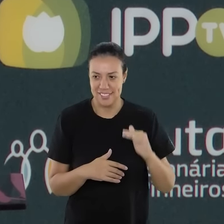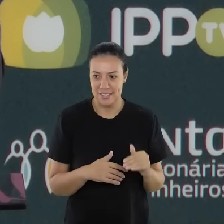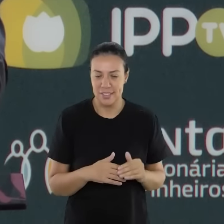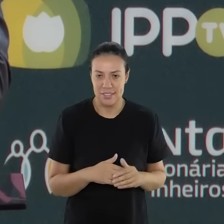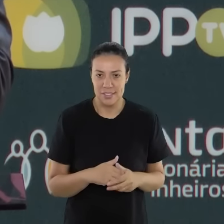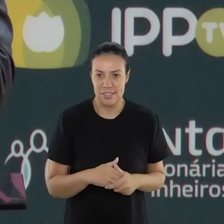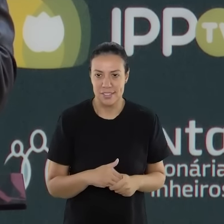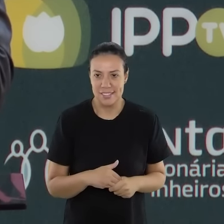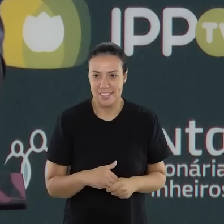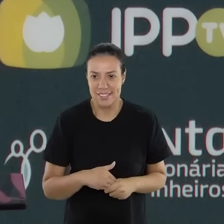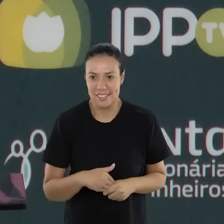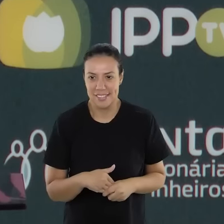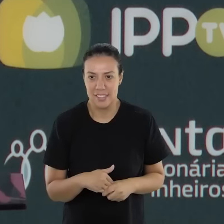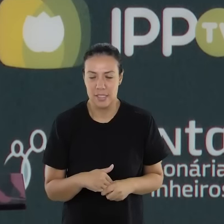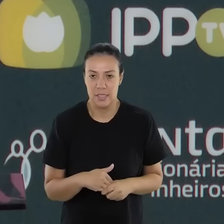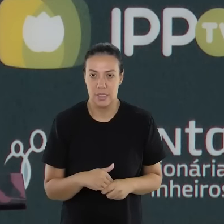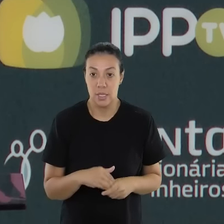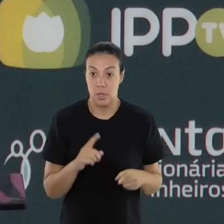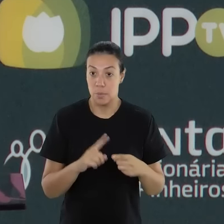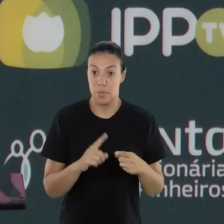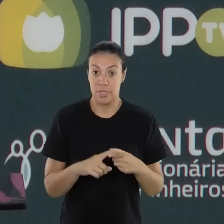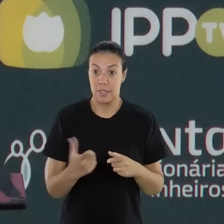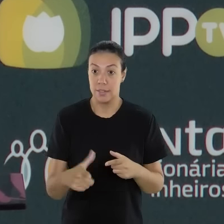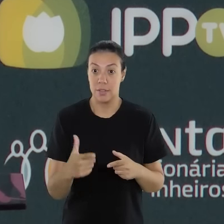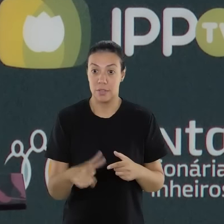e nele não há entendimento.